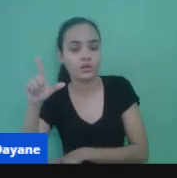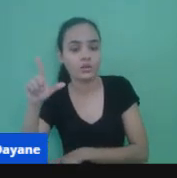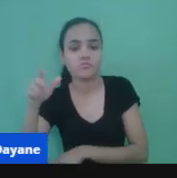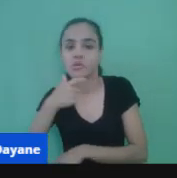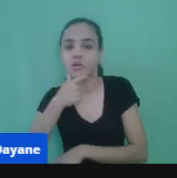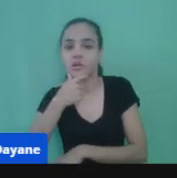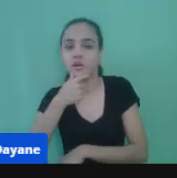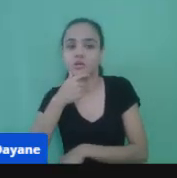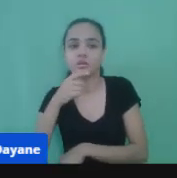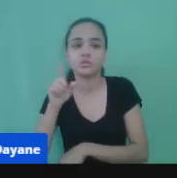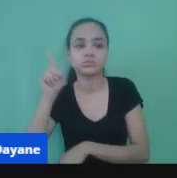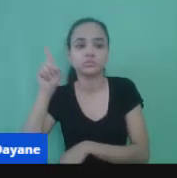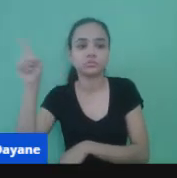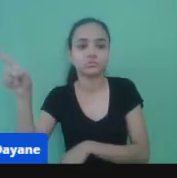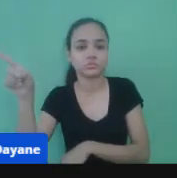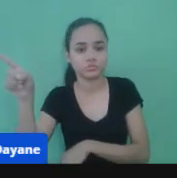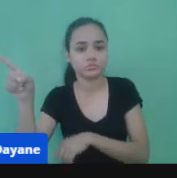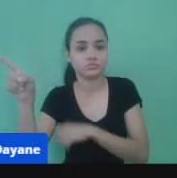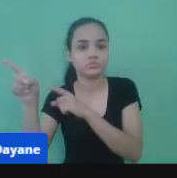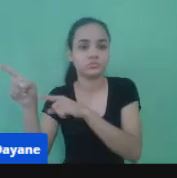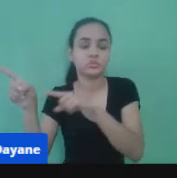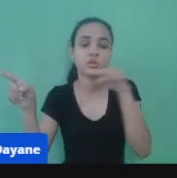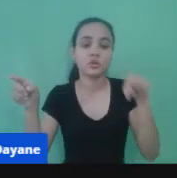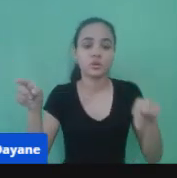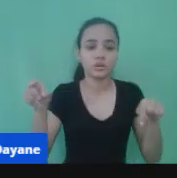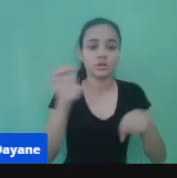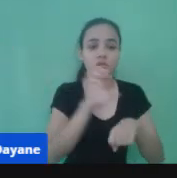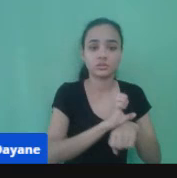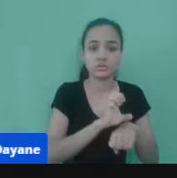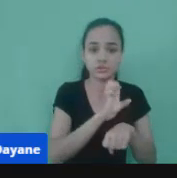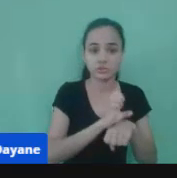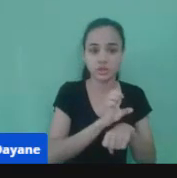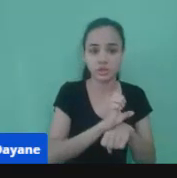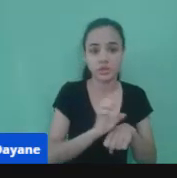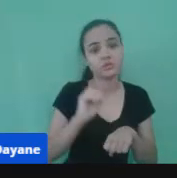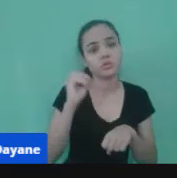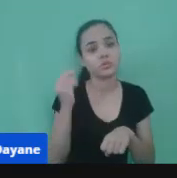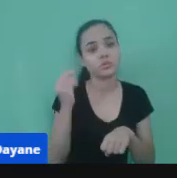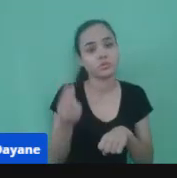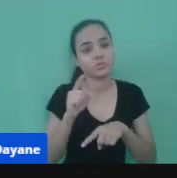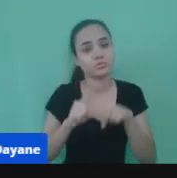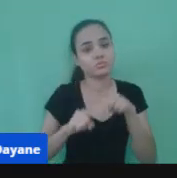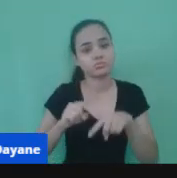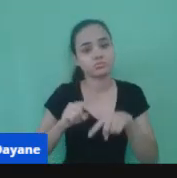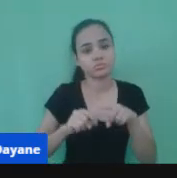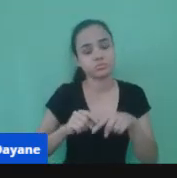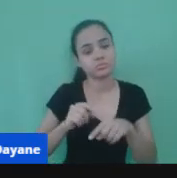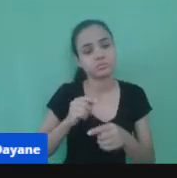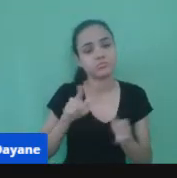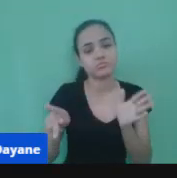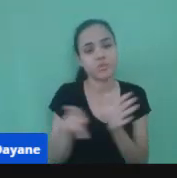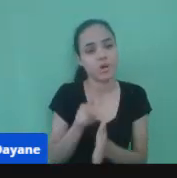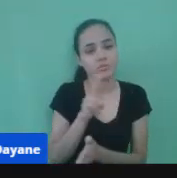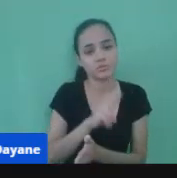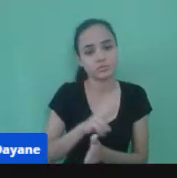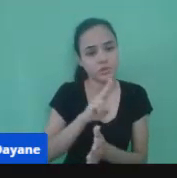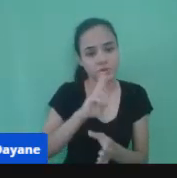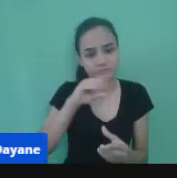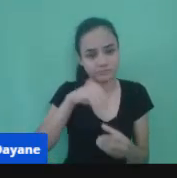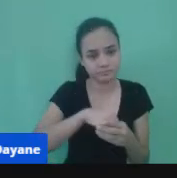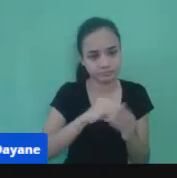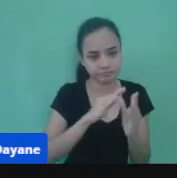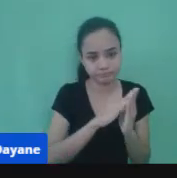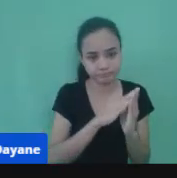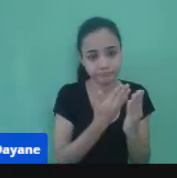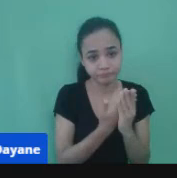estado mesmo, ou daquelas produções que vocês podem realizar aí com a escola. Bom, a gente sabe que pode existir distinções conceituais entre